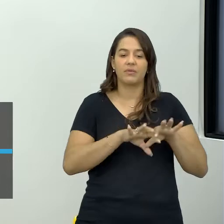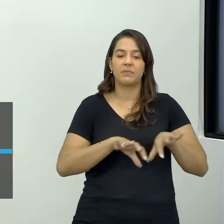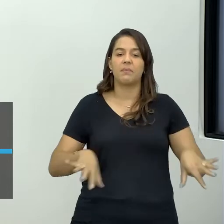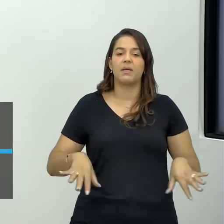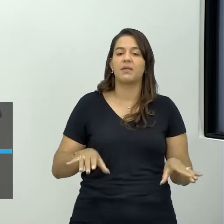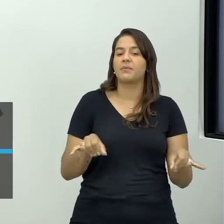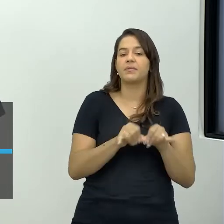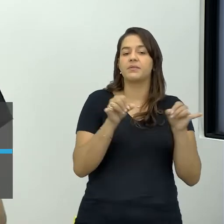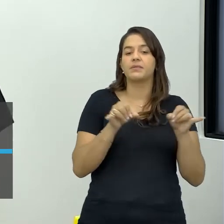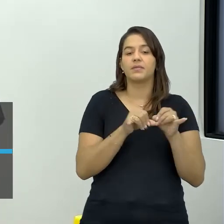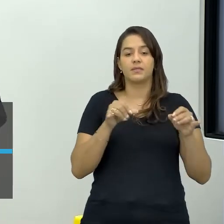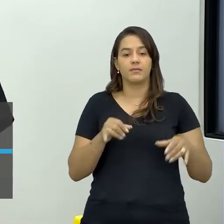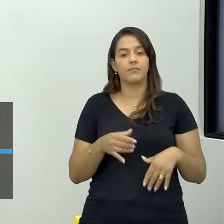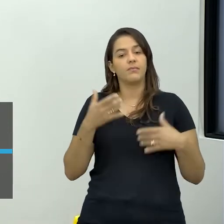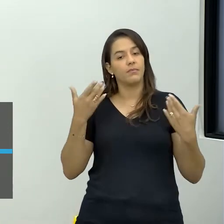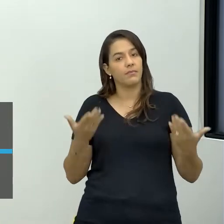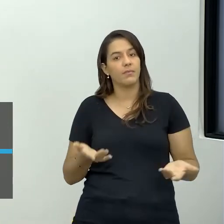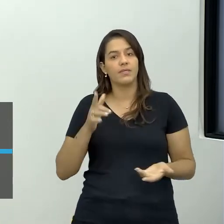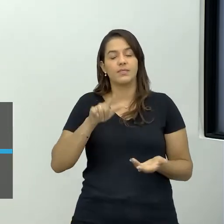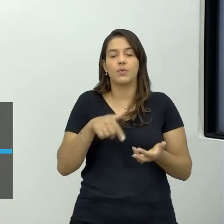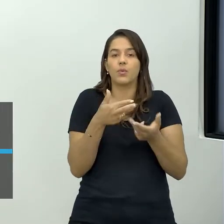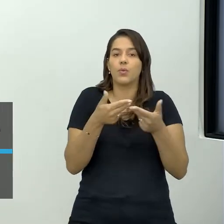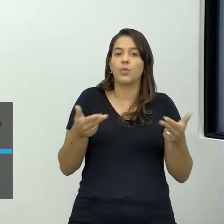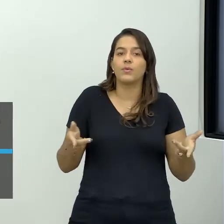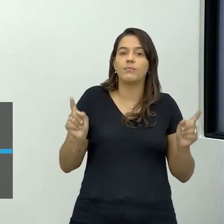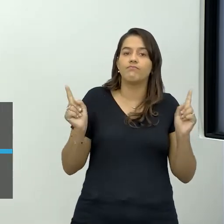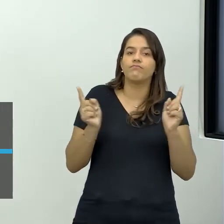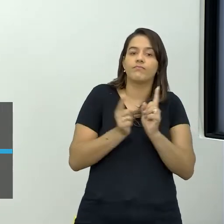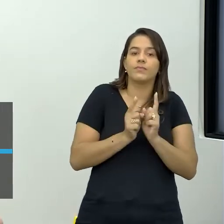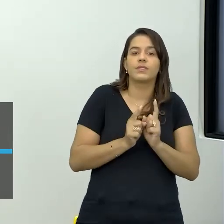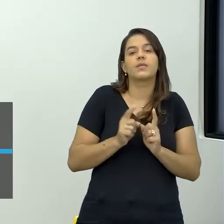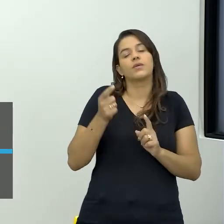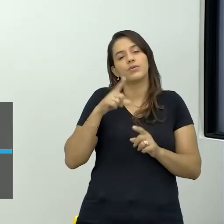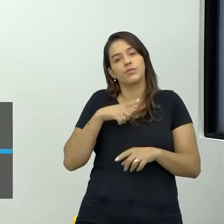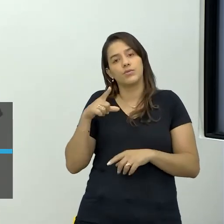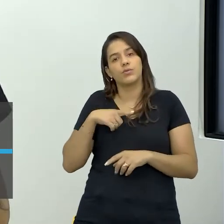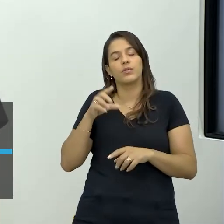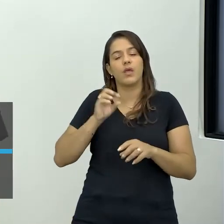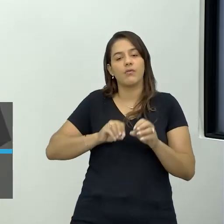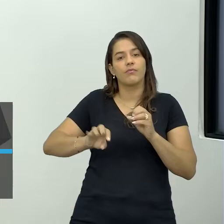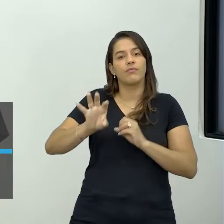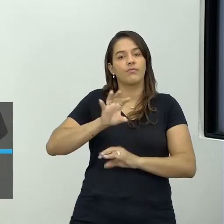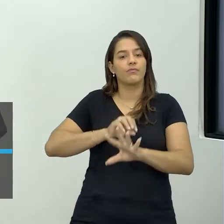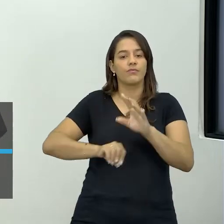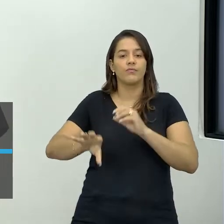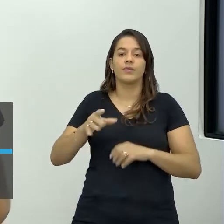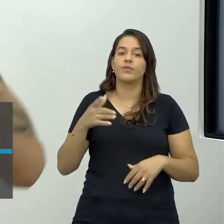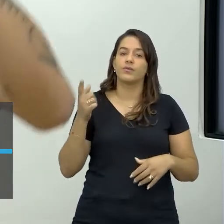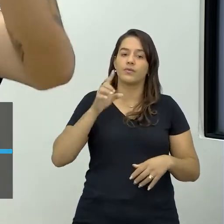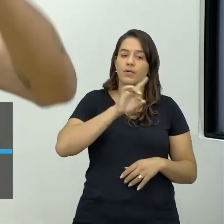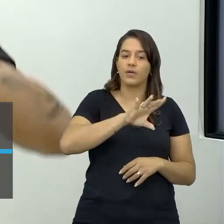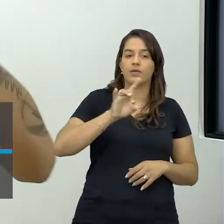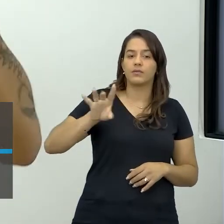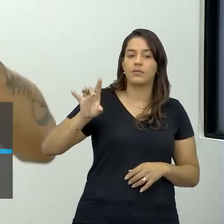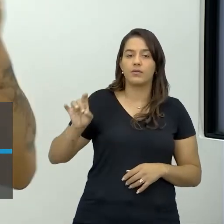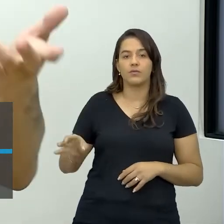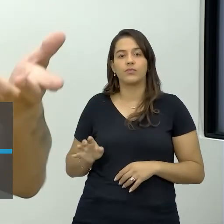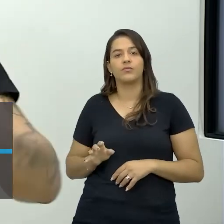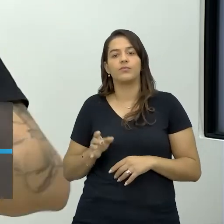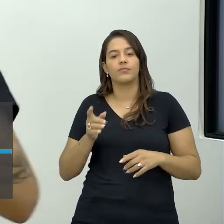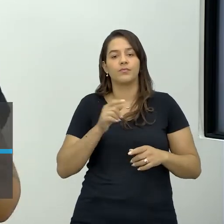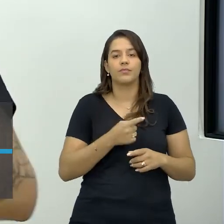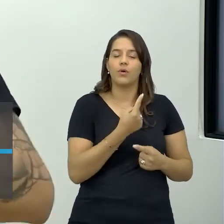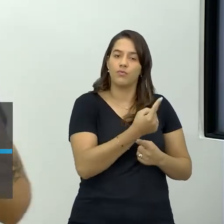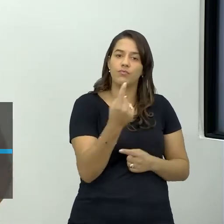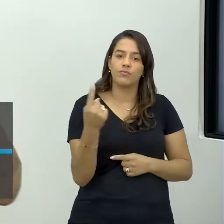vai ser besteira, mas são hábitos tão pequenos que a gente consegue estar influenciando muito. Se a gente faz a nossa parte e a gente, em um,